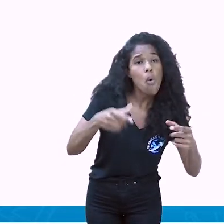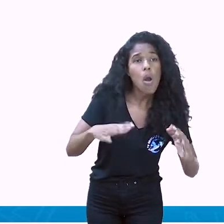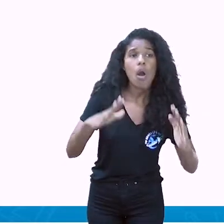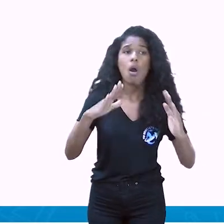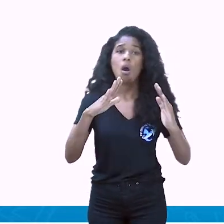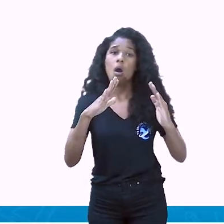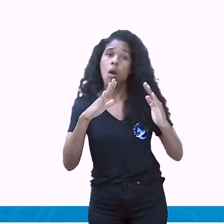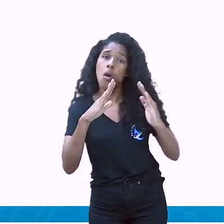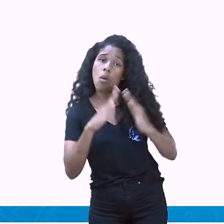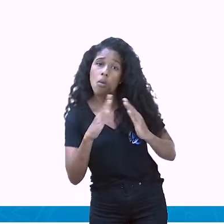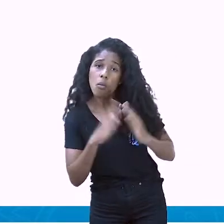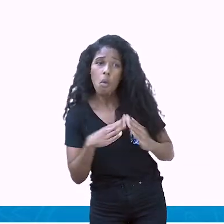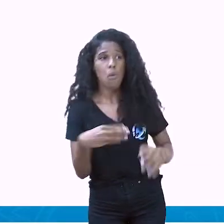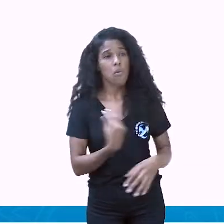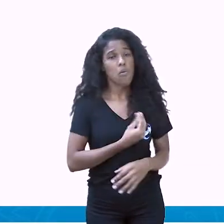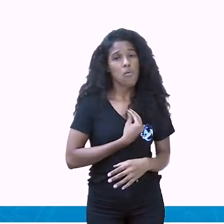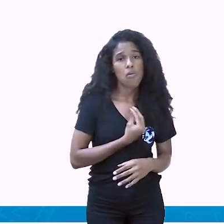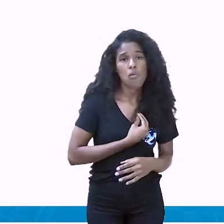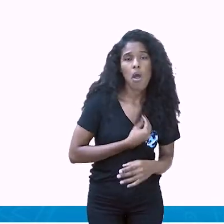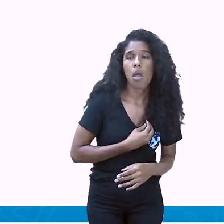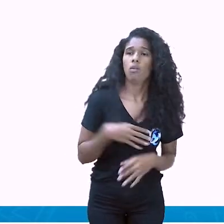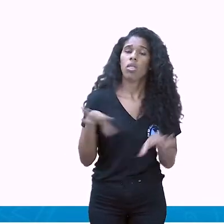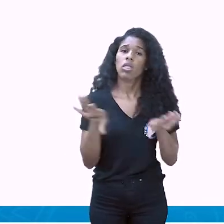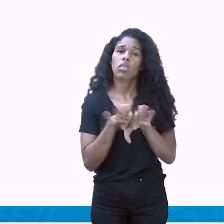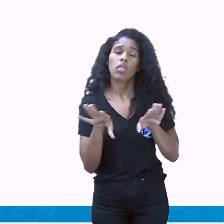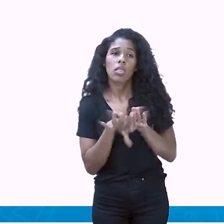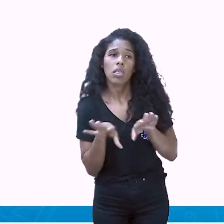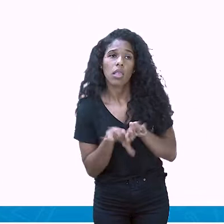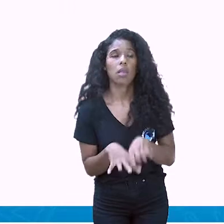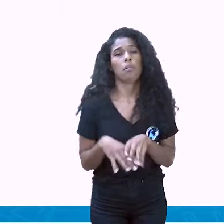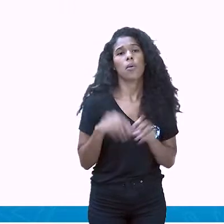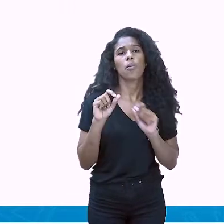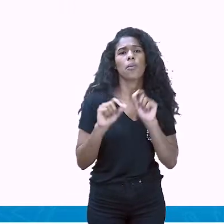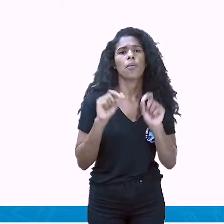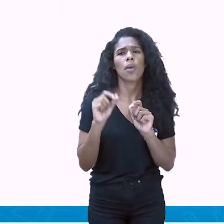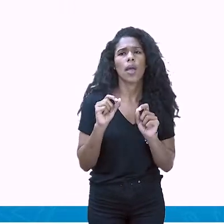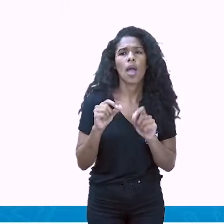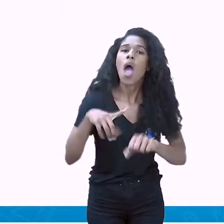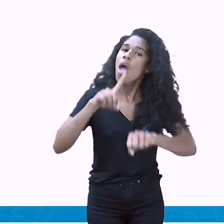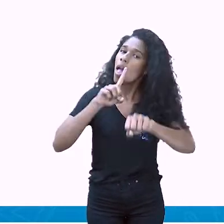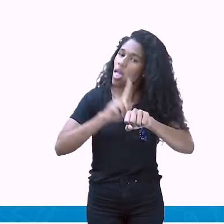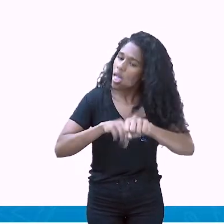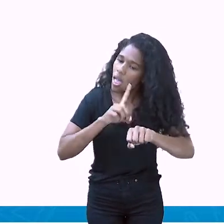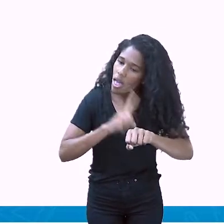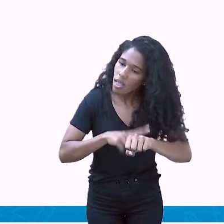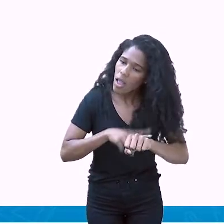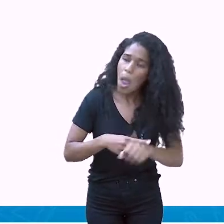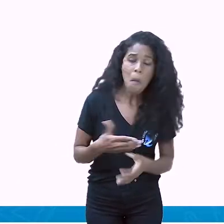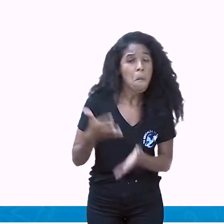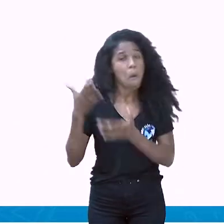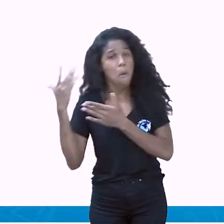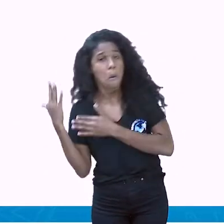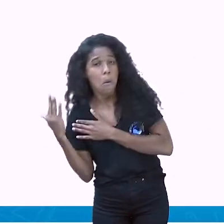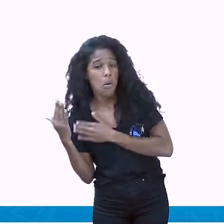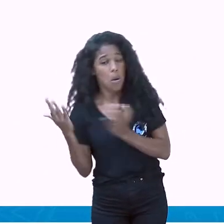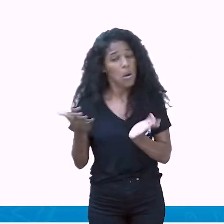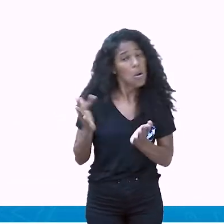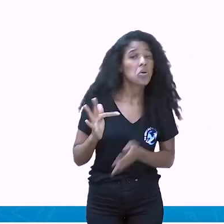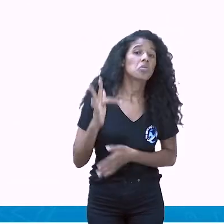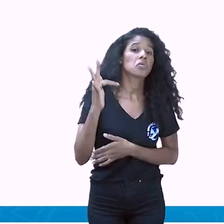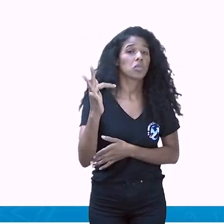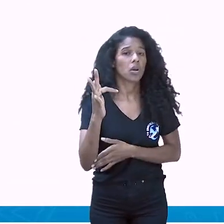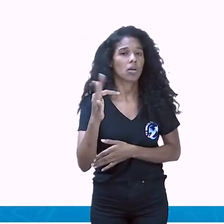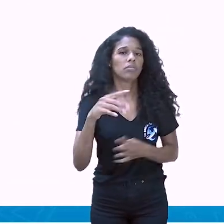o tempo, que época que está acontecendo aquela história, os primeiros acontecimentos, tudo aqui